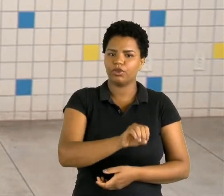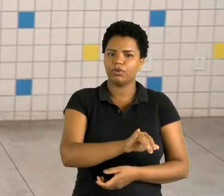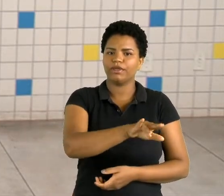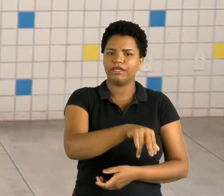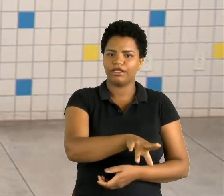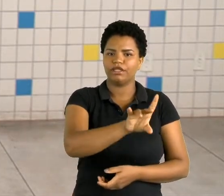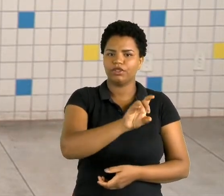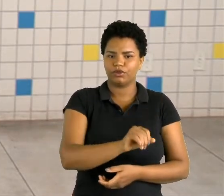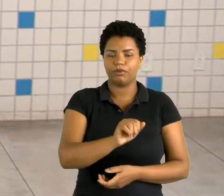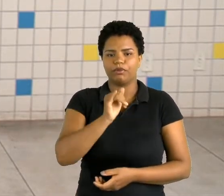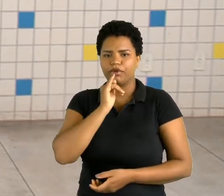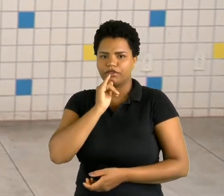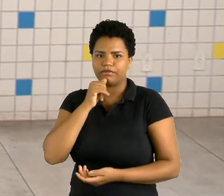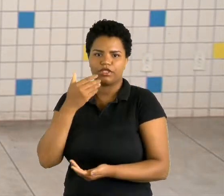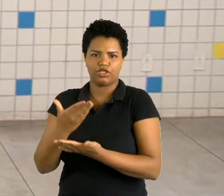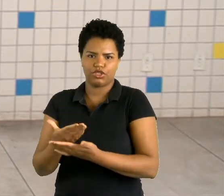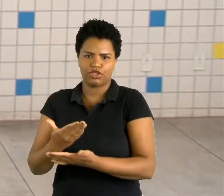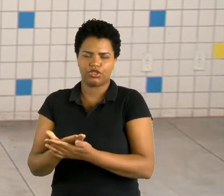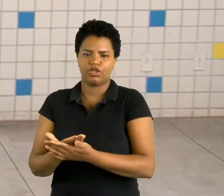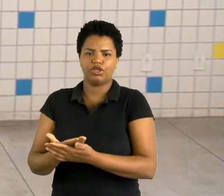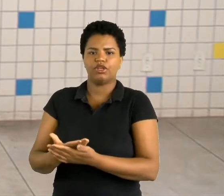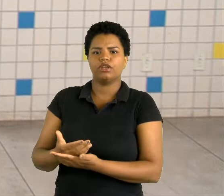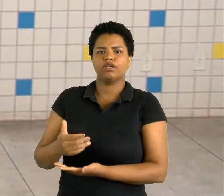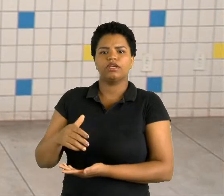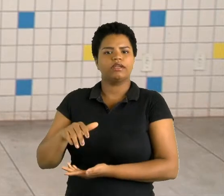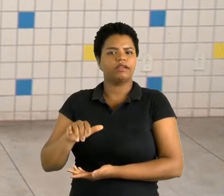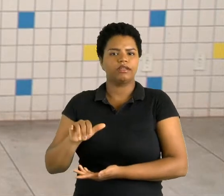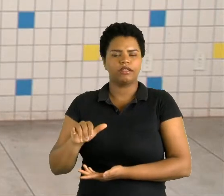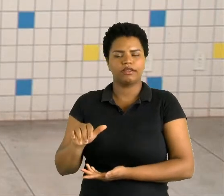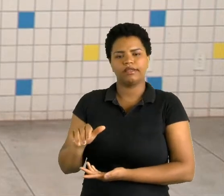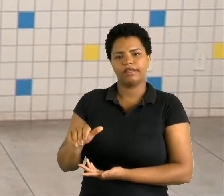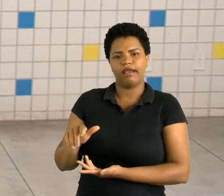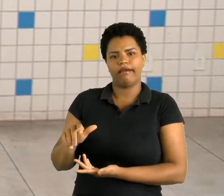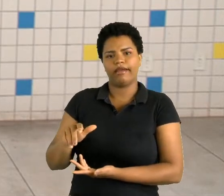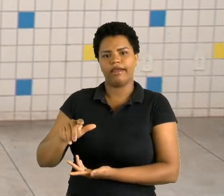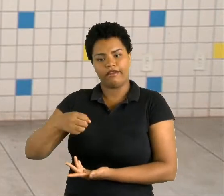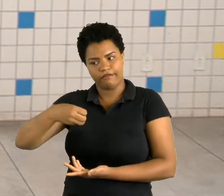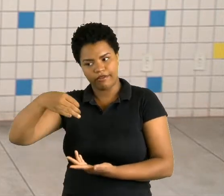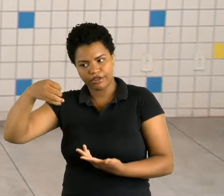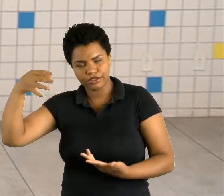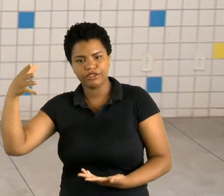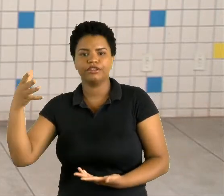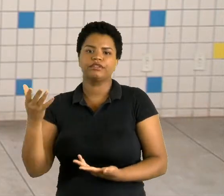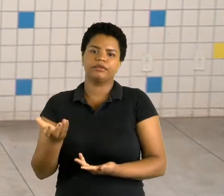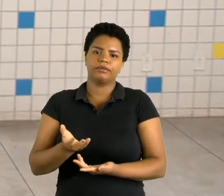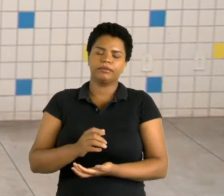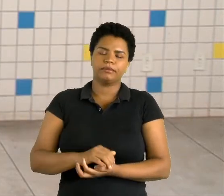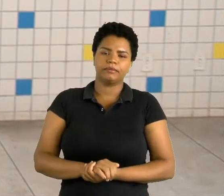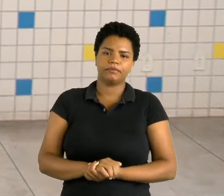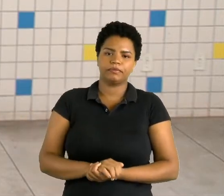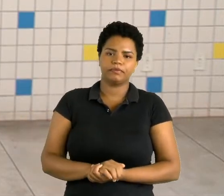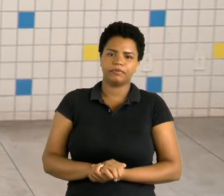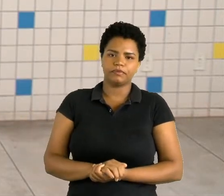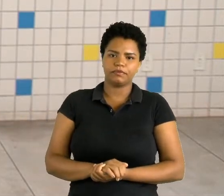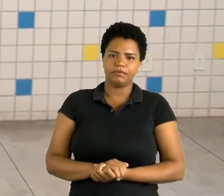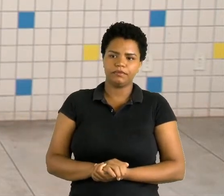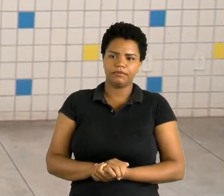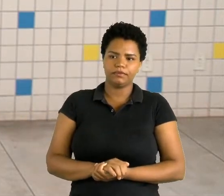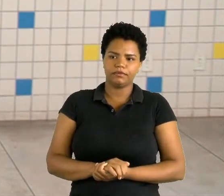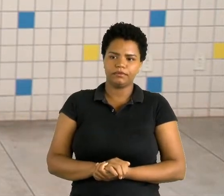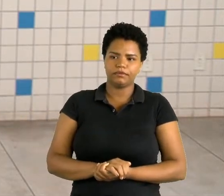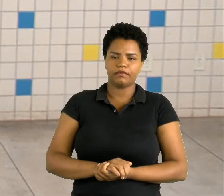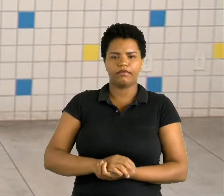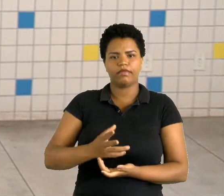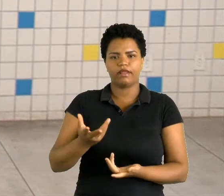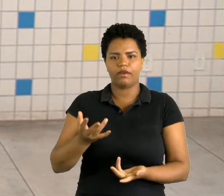verbo estudar. To travel, é o verbo viajar, no caso, traveling, viajando. Play, playing.